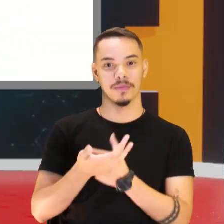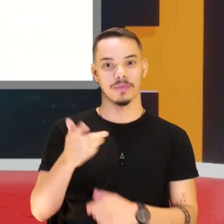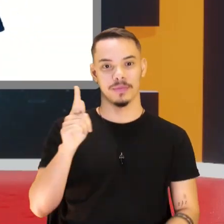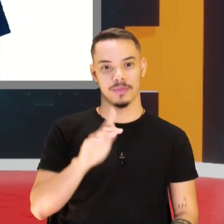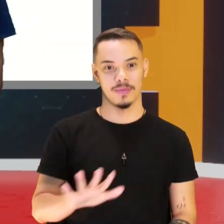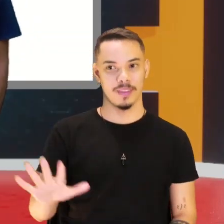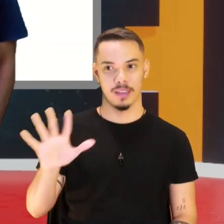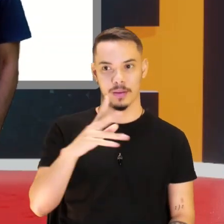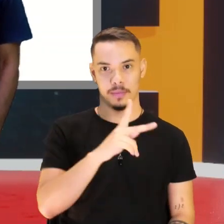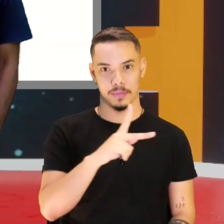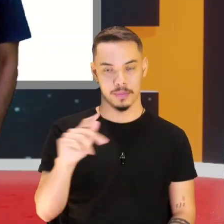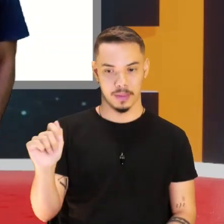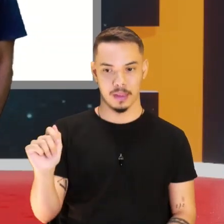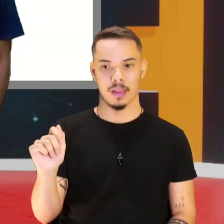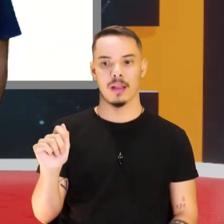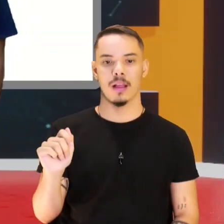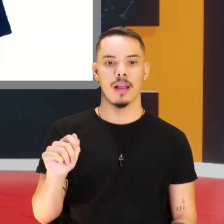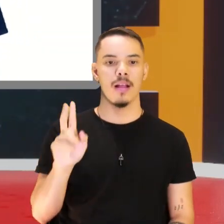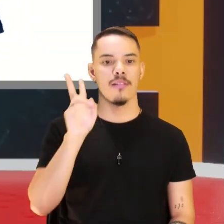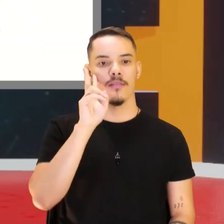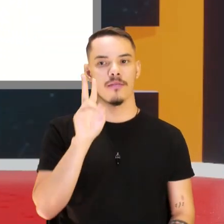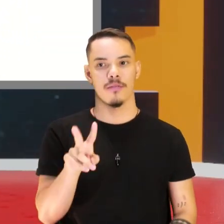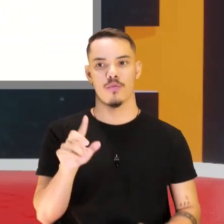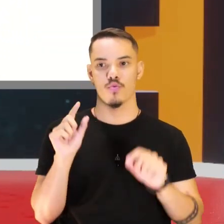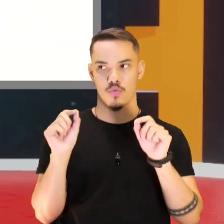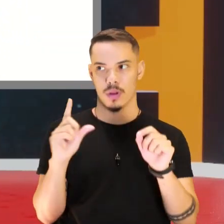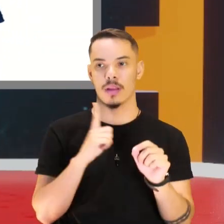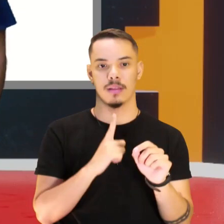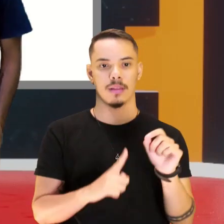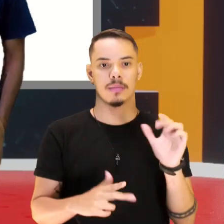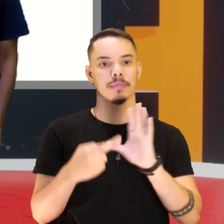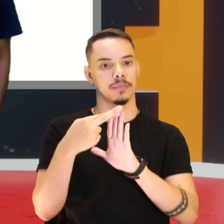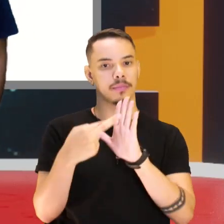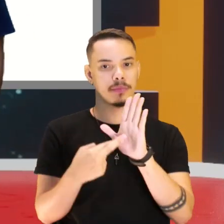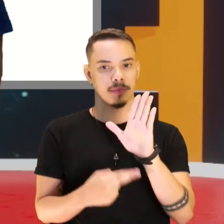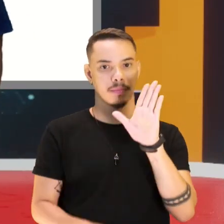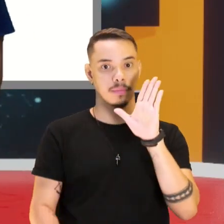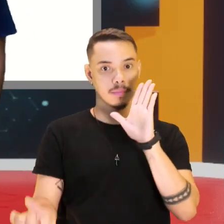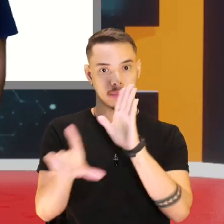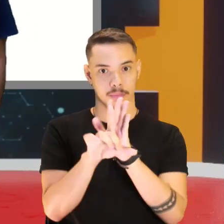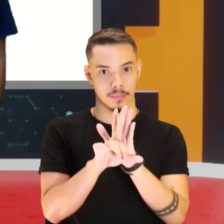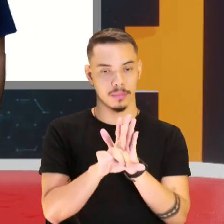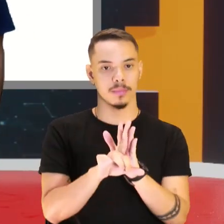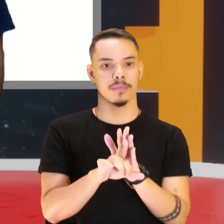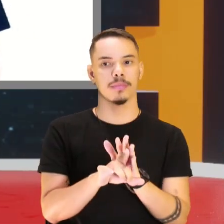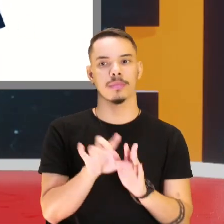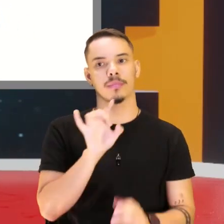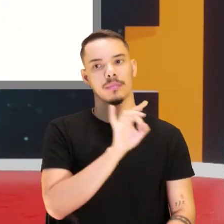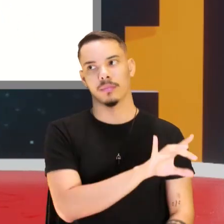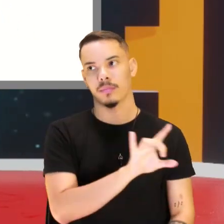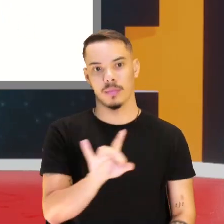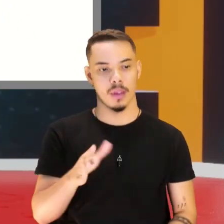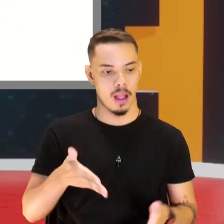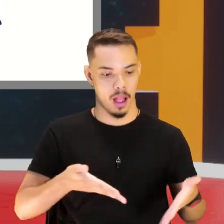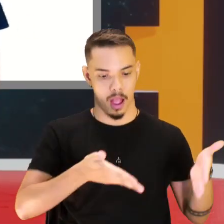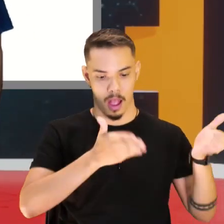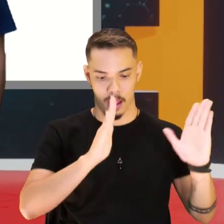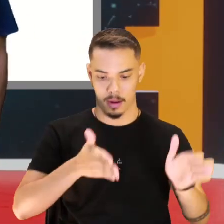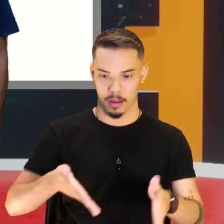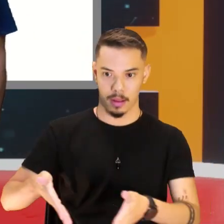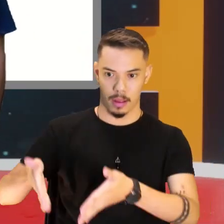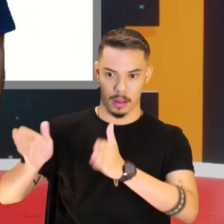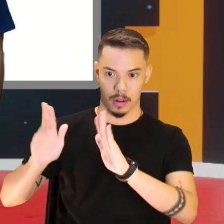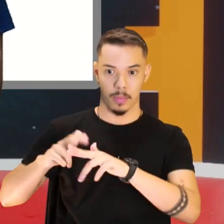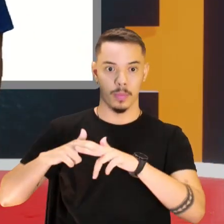da PA. A gente viu que existem as leis de formação, né? Nós temos um segmento, né? E a gente sabe que